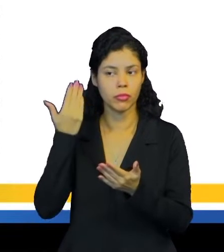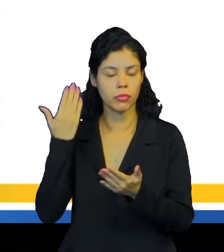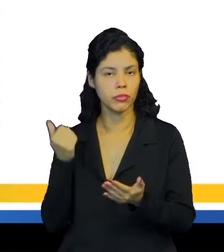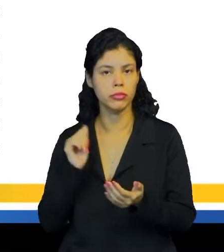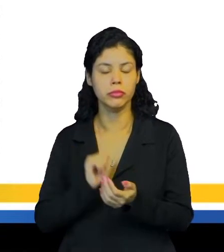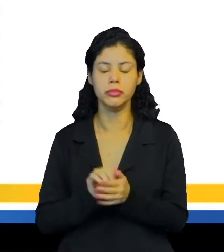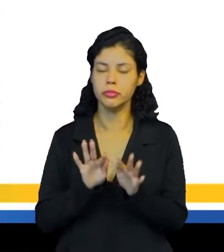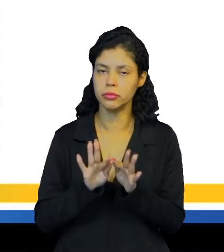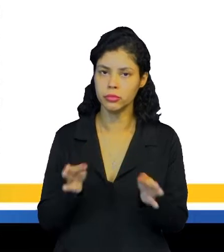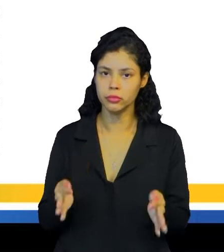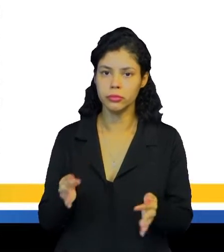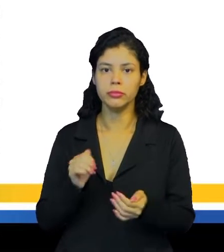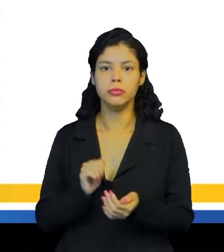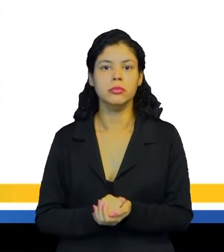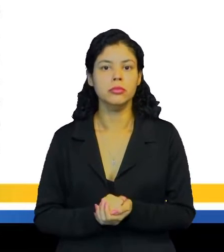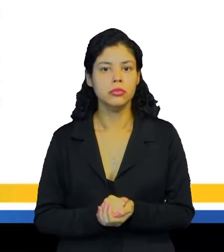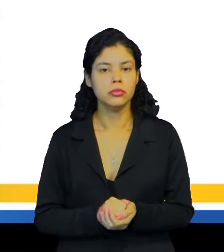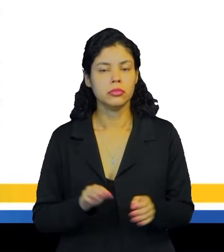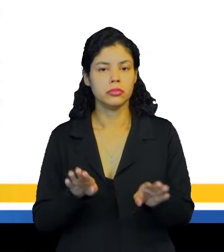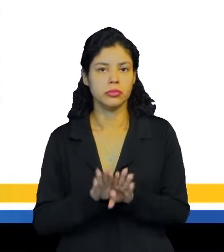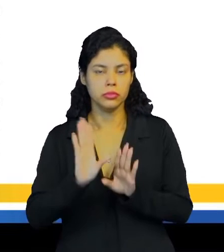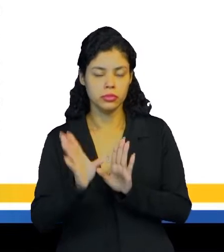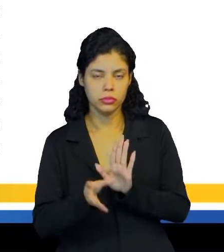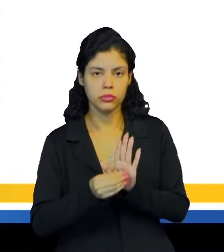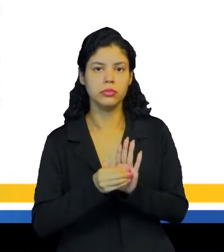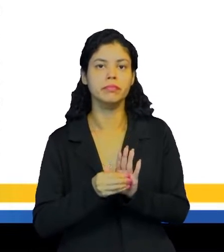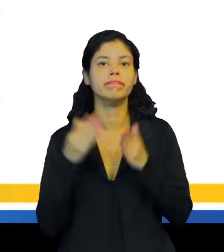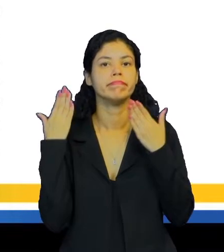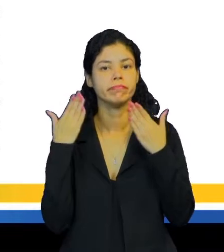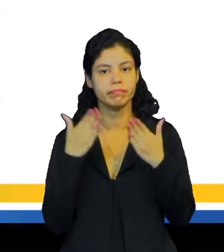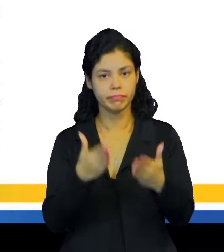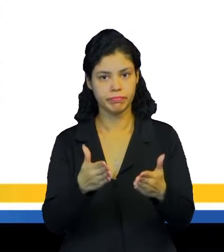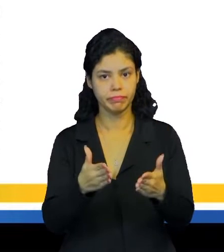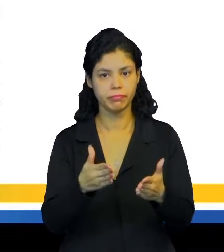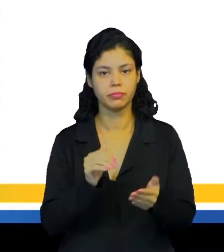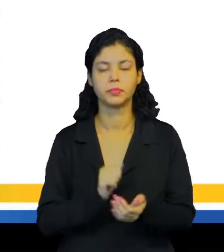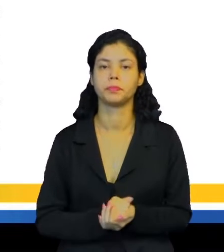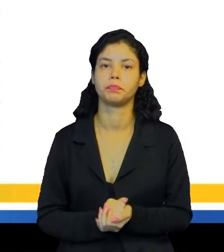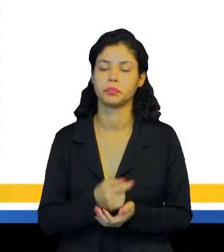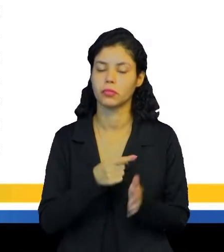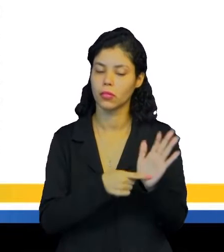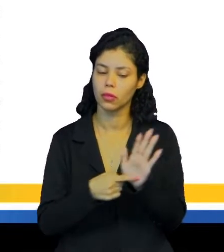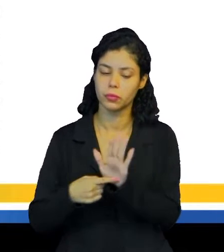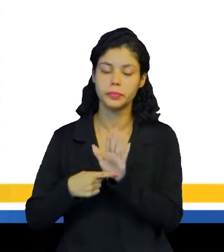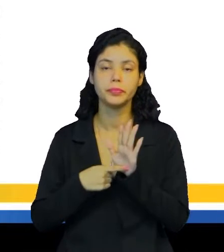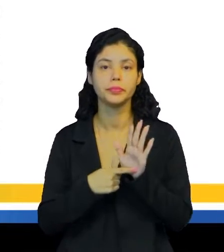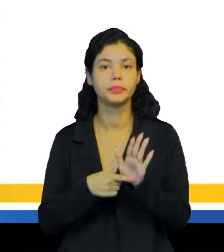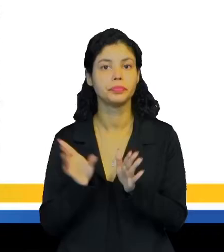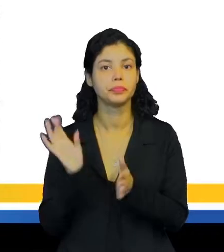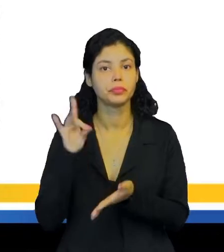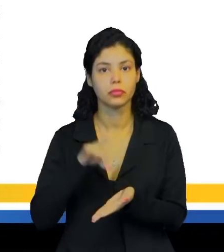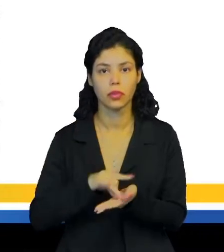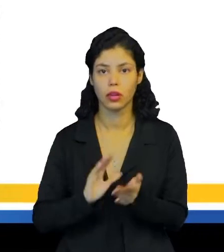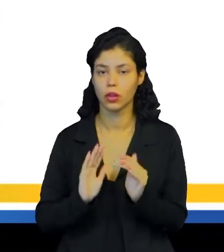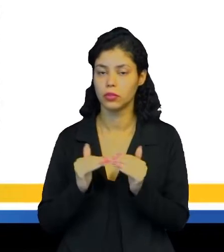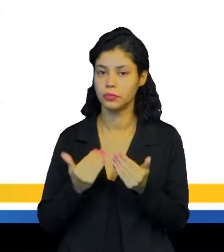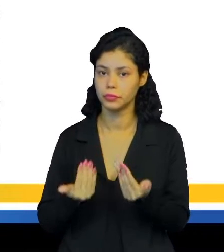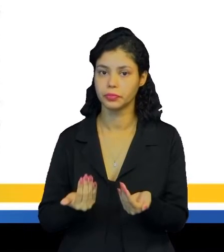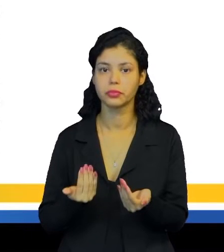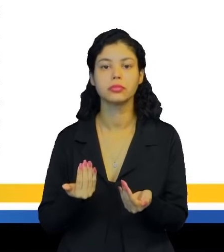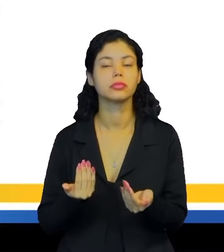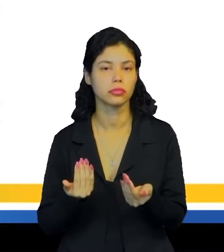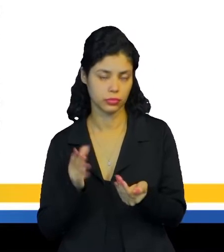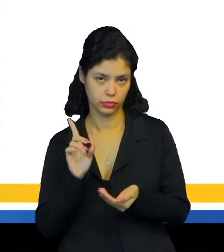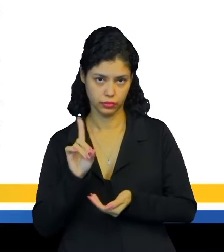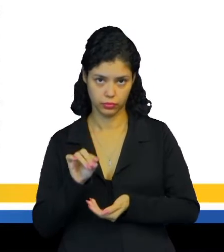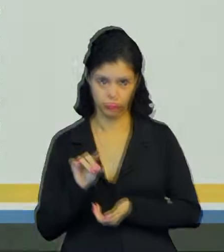é simples, coloquial e objetiva, com o intuito de demonstrar a realidade tal qual